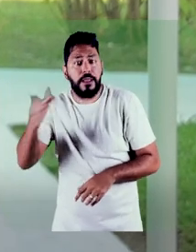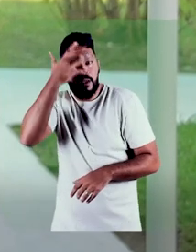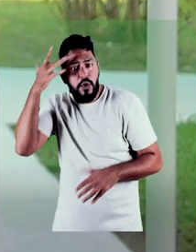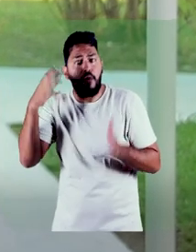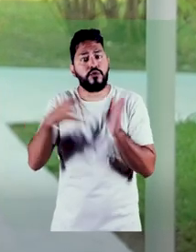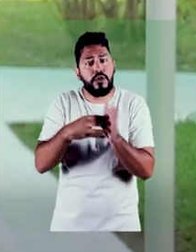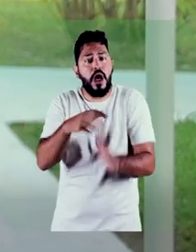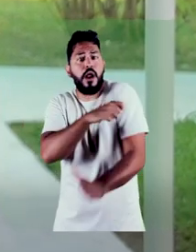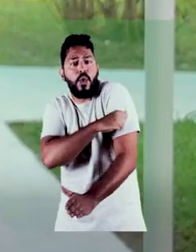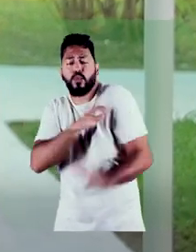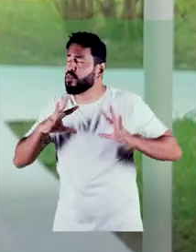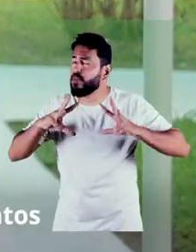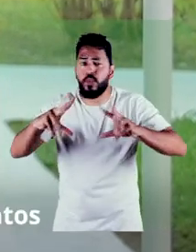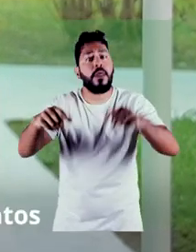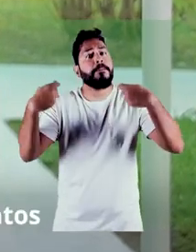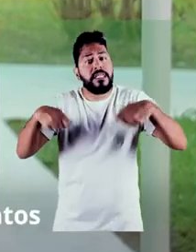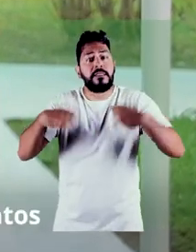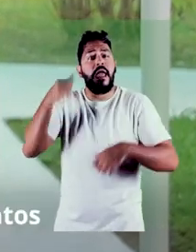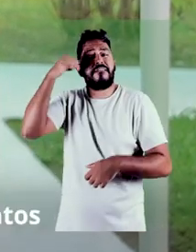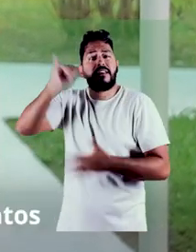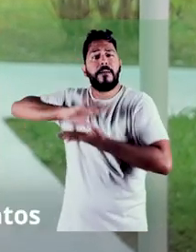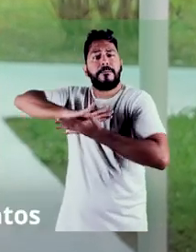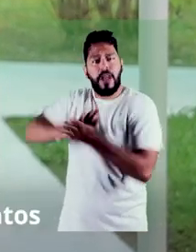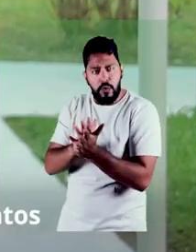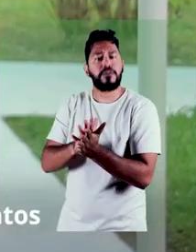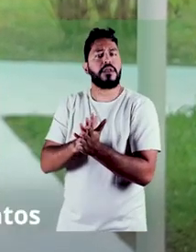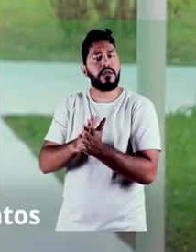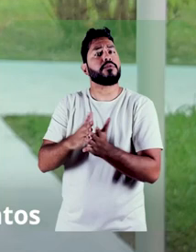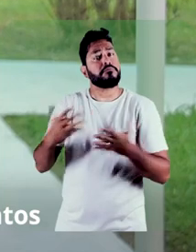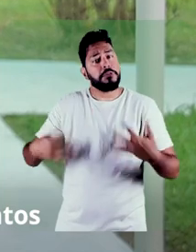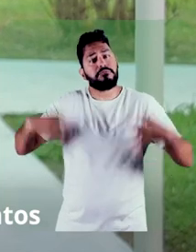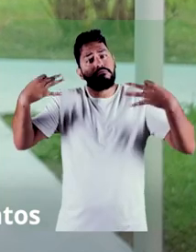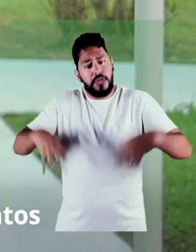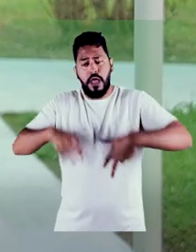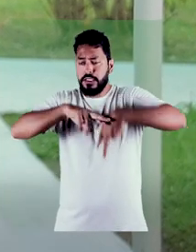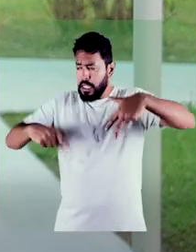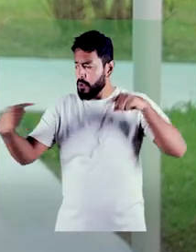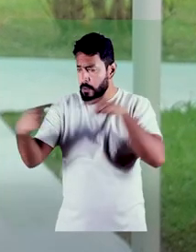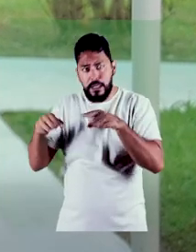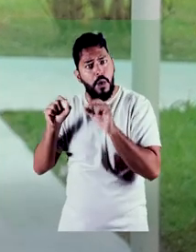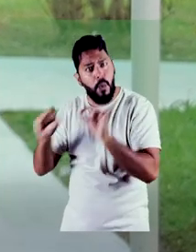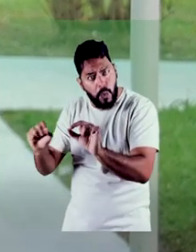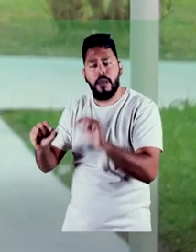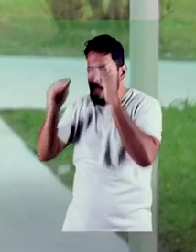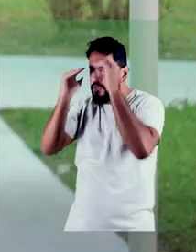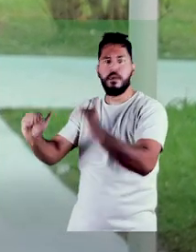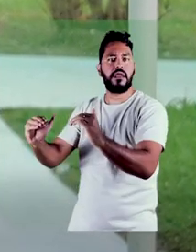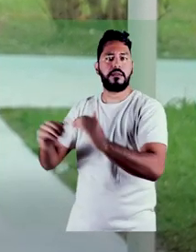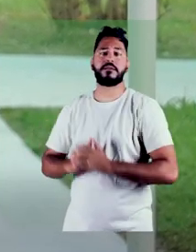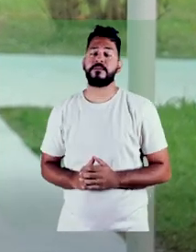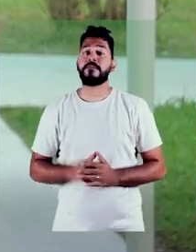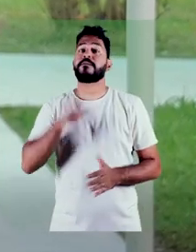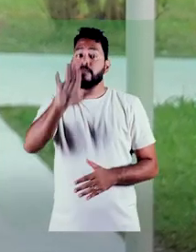Cada integrante da nossa comunidade deve ter o compromisso pessoal de evitar constrangimentos e afirmar a identidade